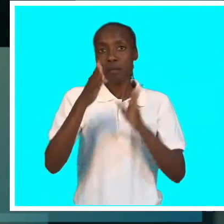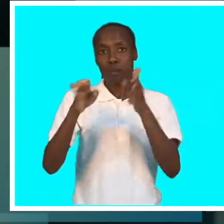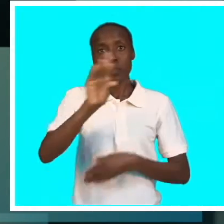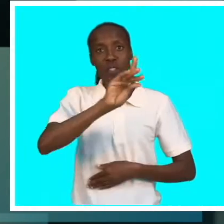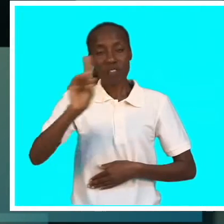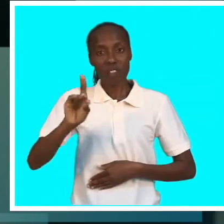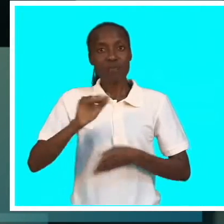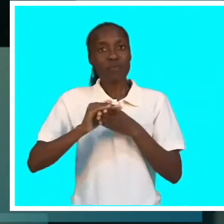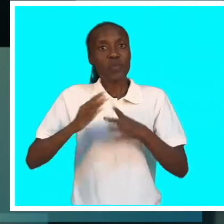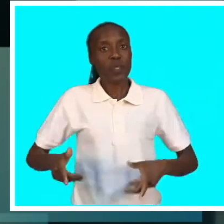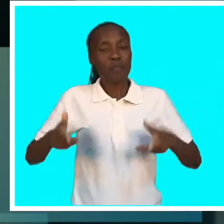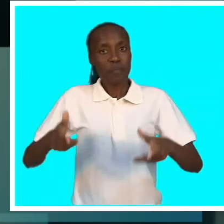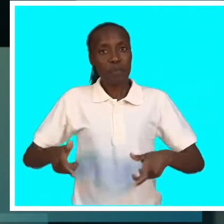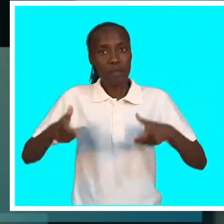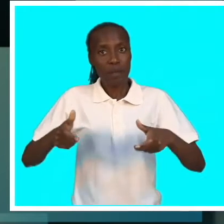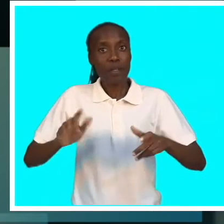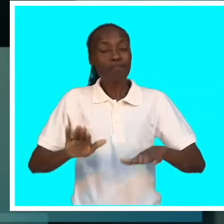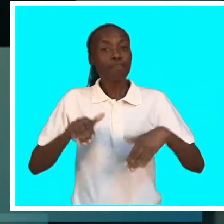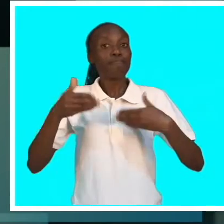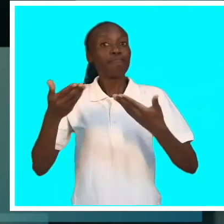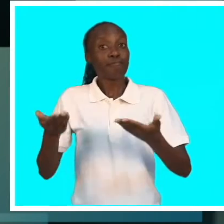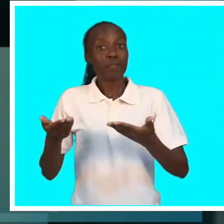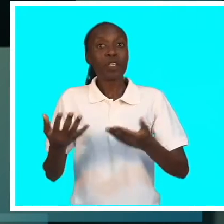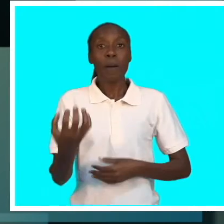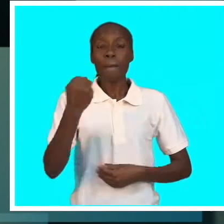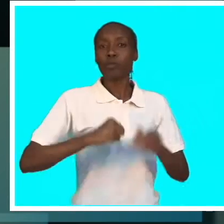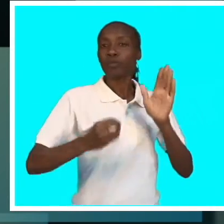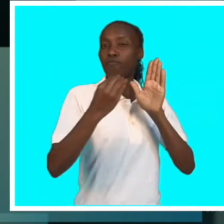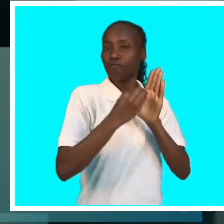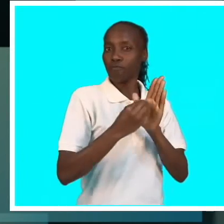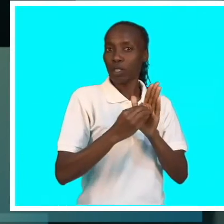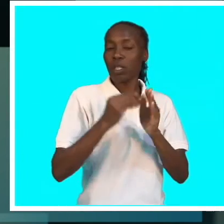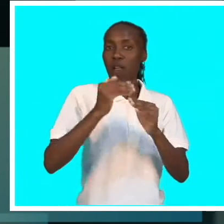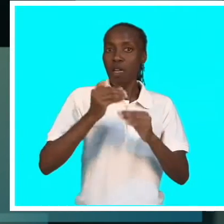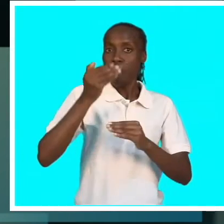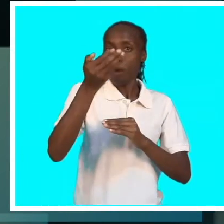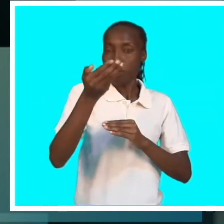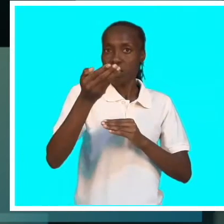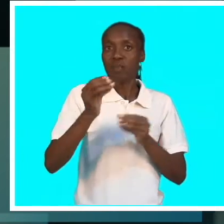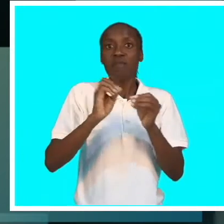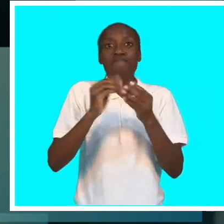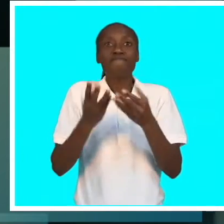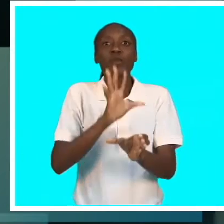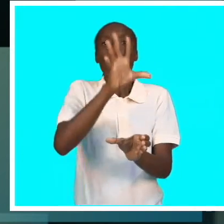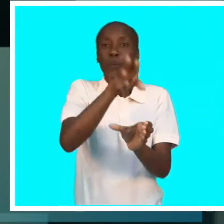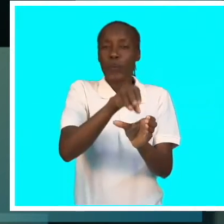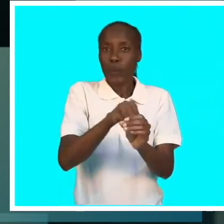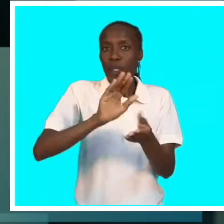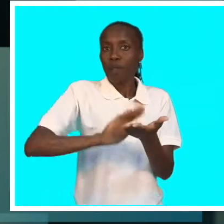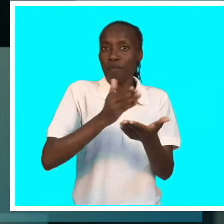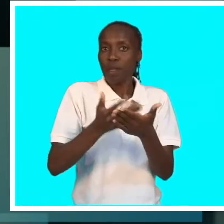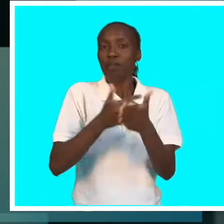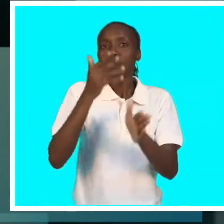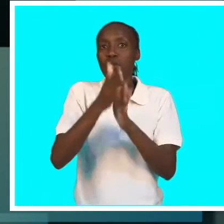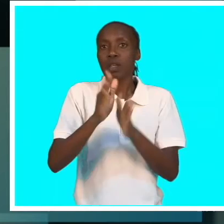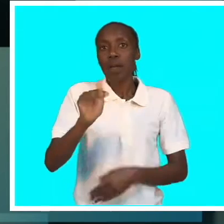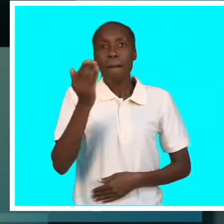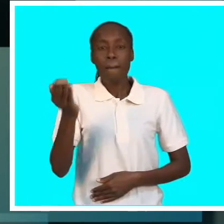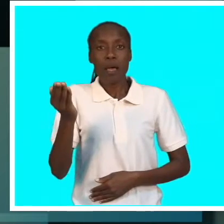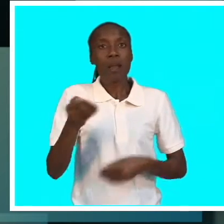acessibilidade para pessoas que usam cadeiras de rodas. Vamos levar como nota para das próximas vezes incluirmos os